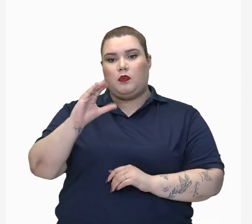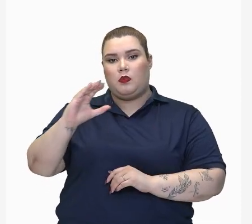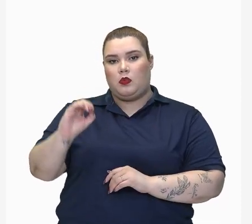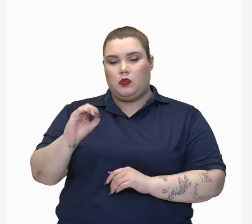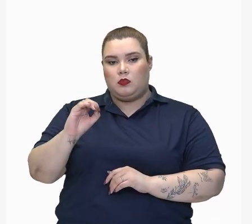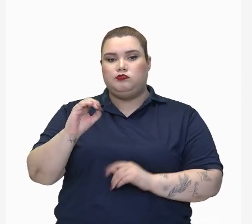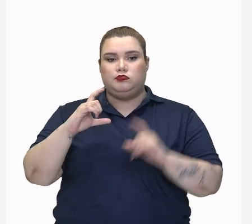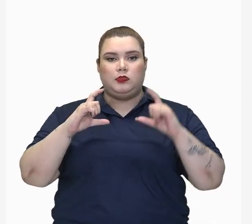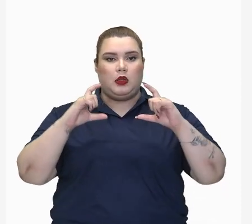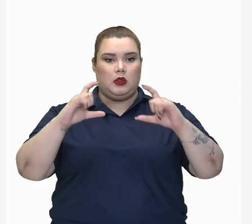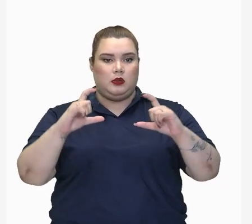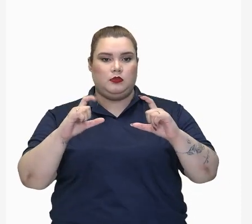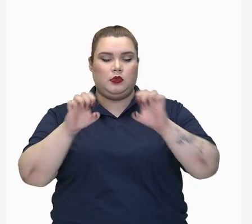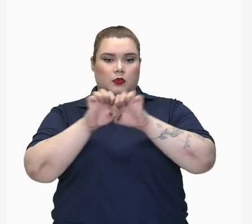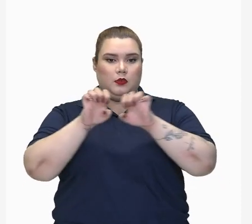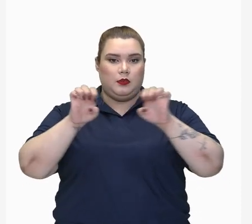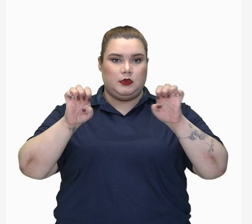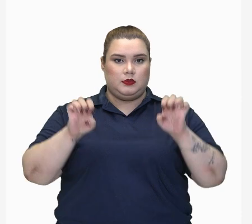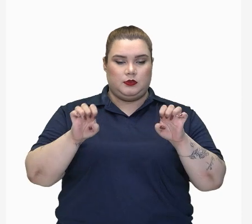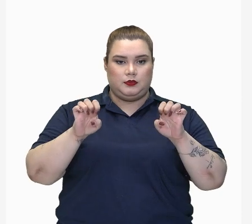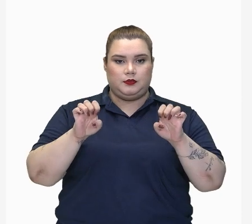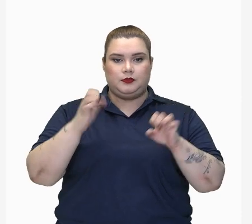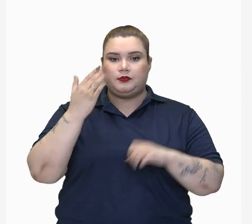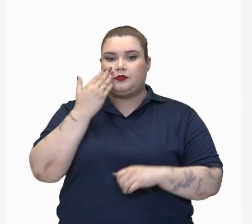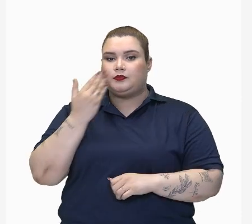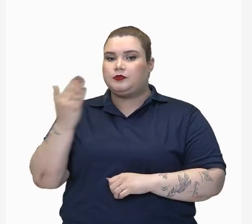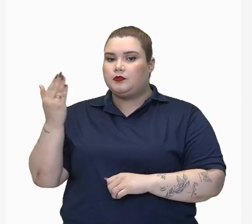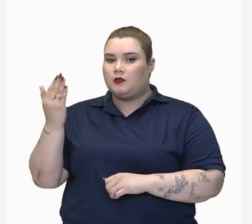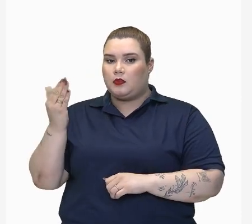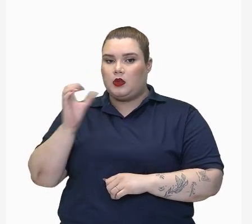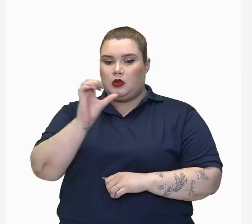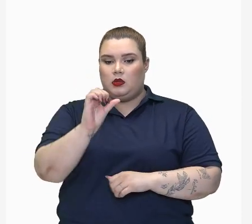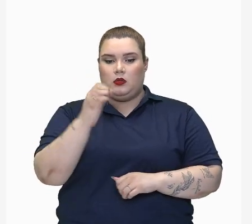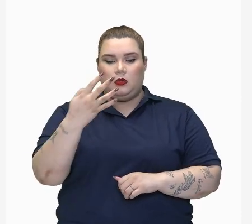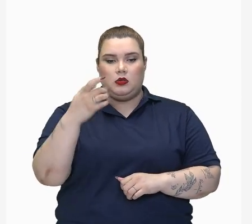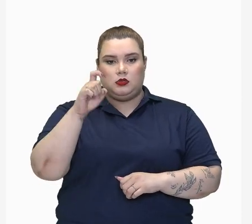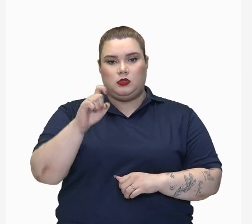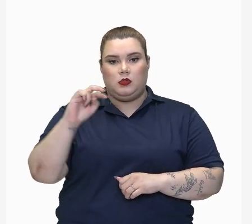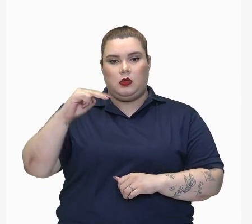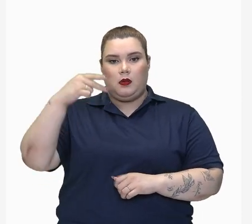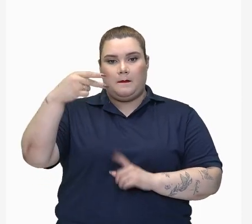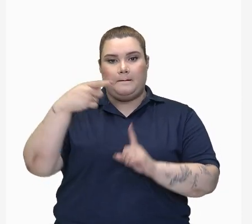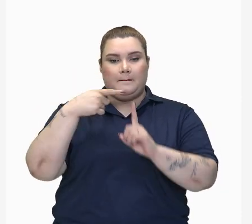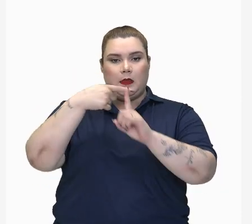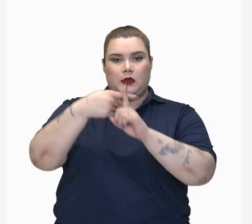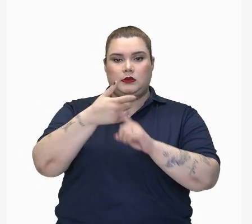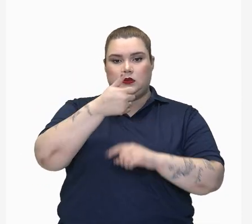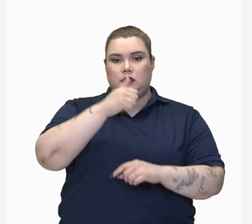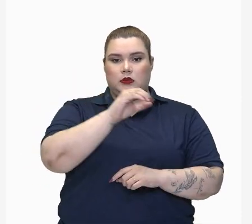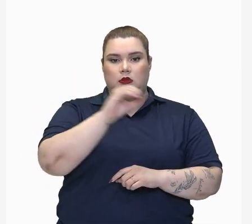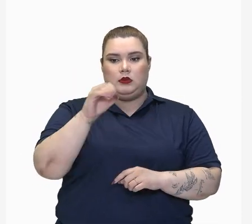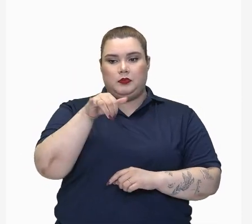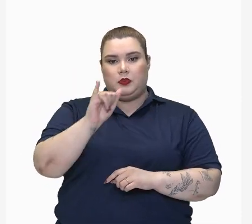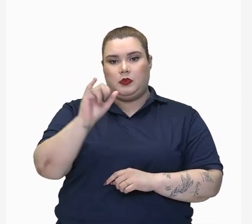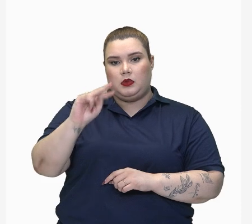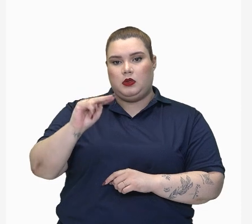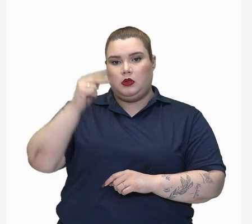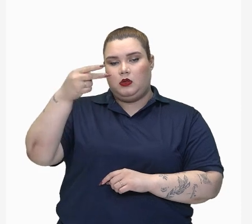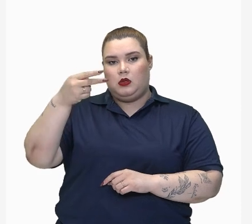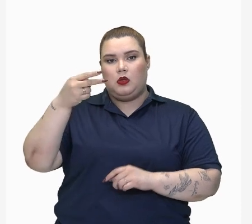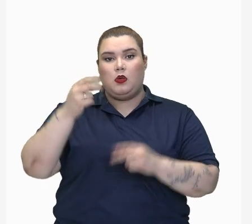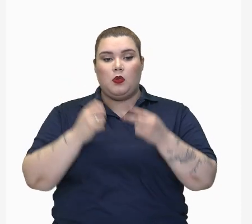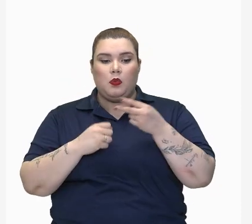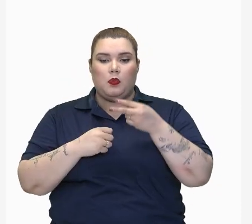uma elipse, cuja equação é 64x² mais